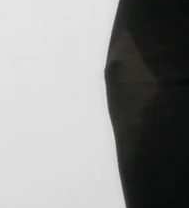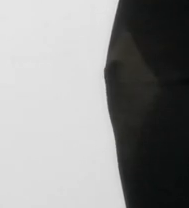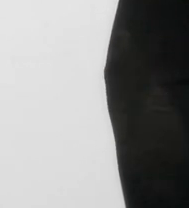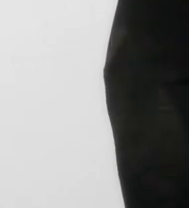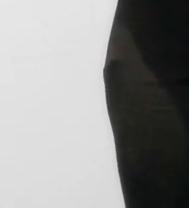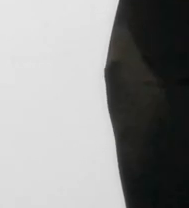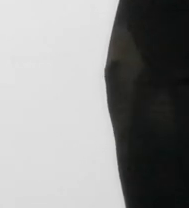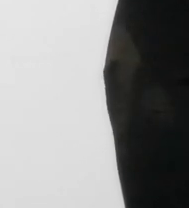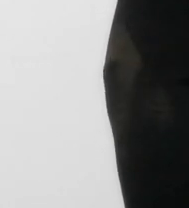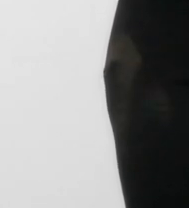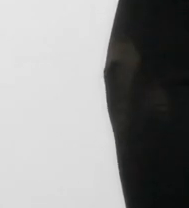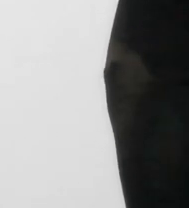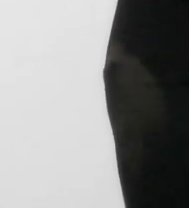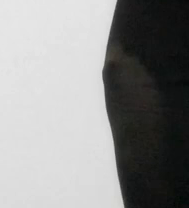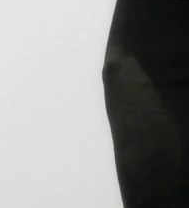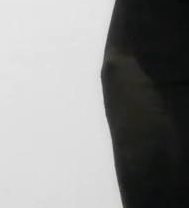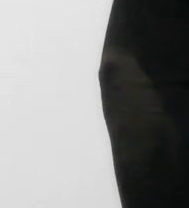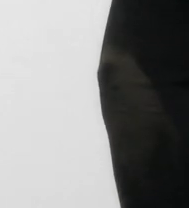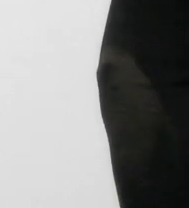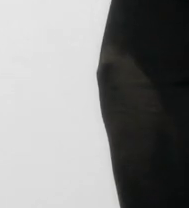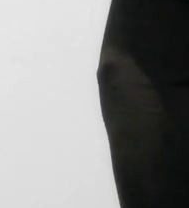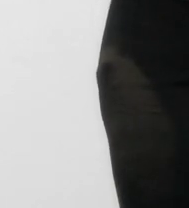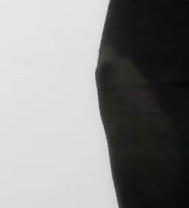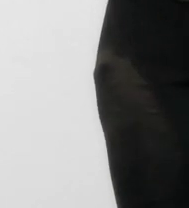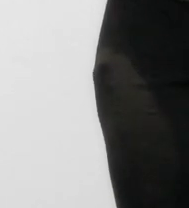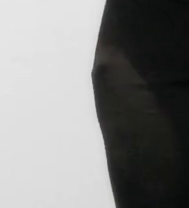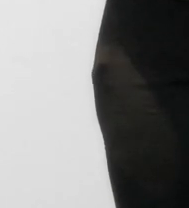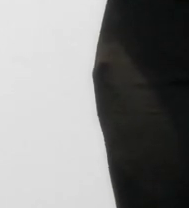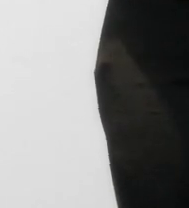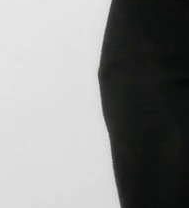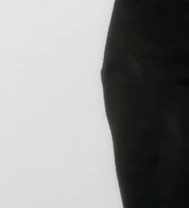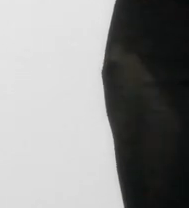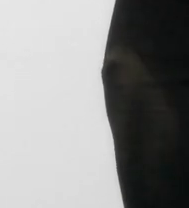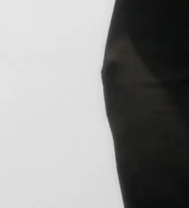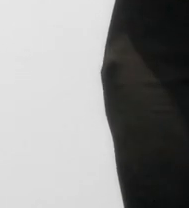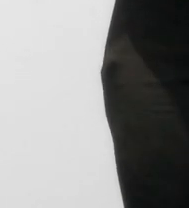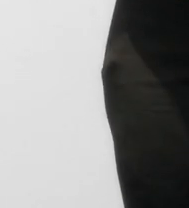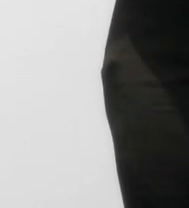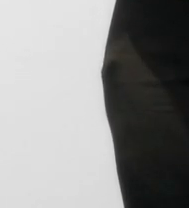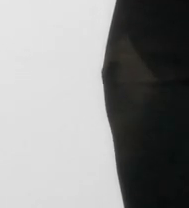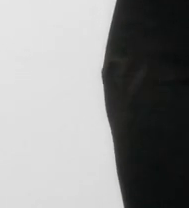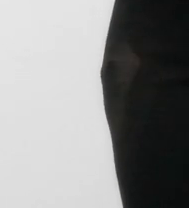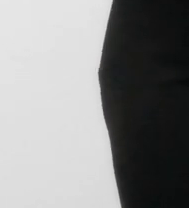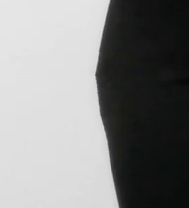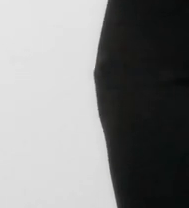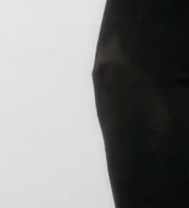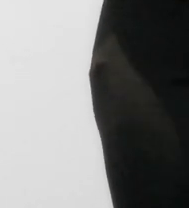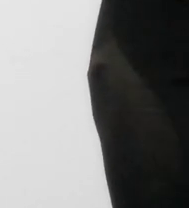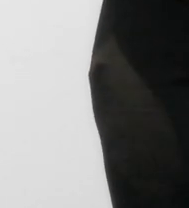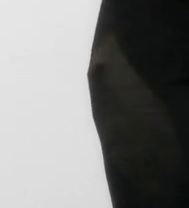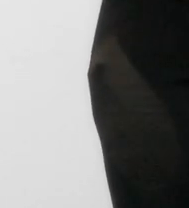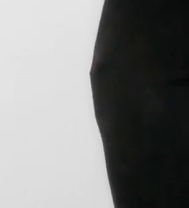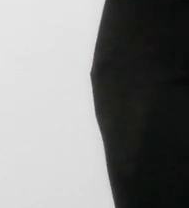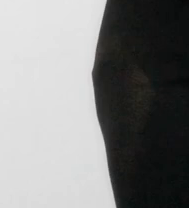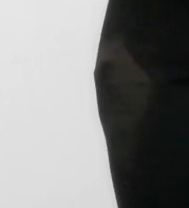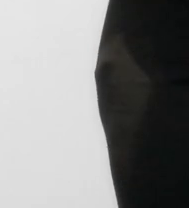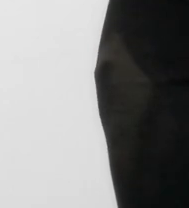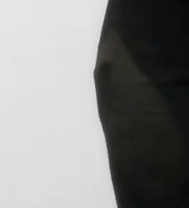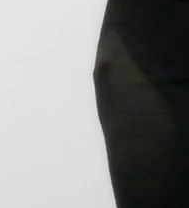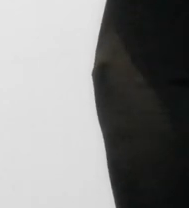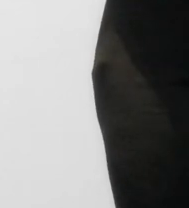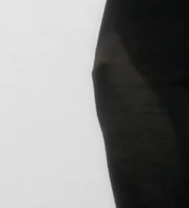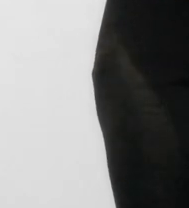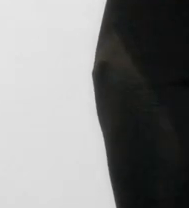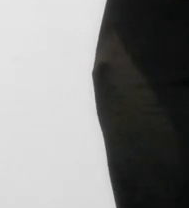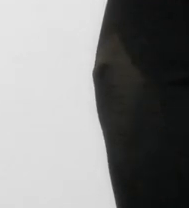fala mamãe ela fala papai ela fala algumas frases soltas e assim graça ao tratamento